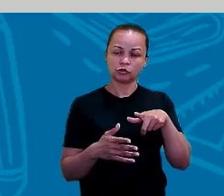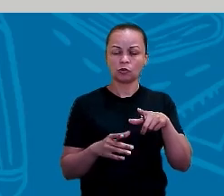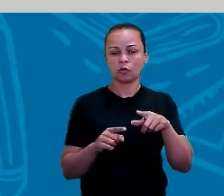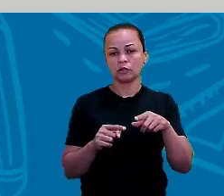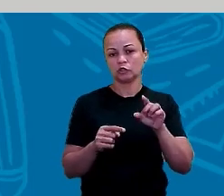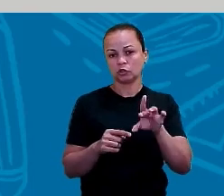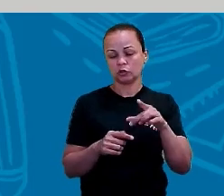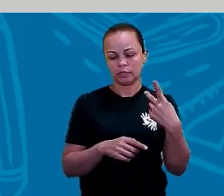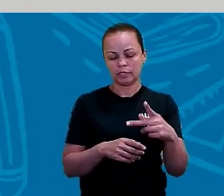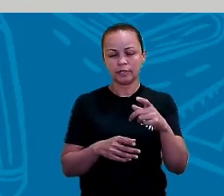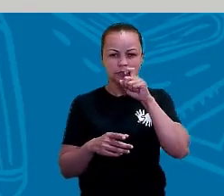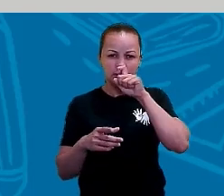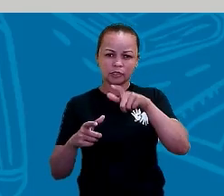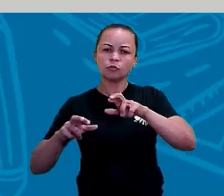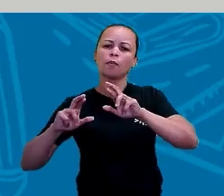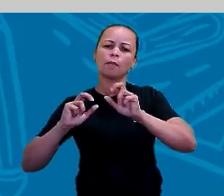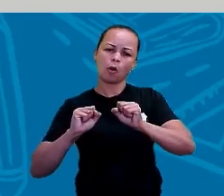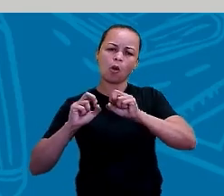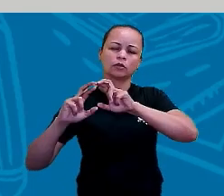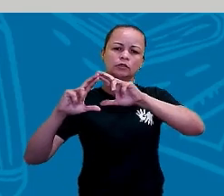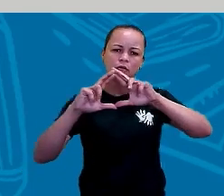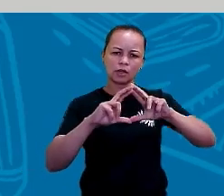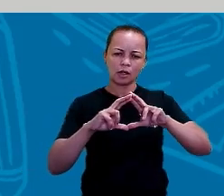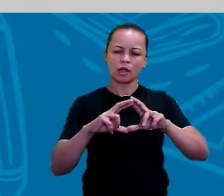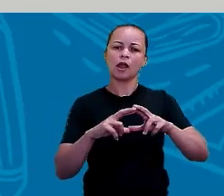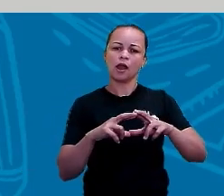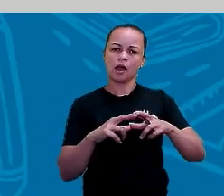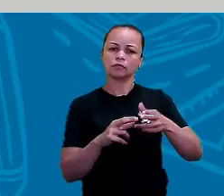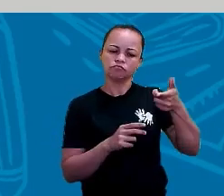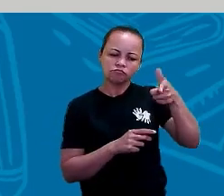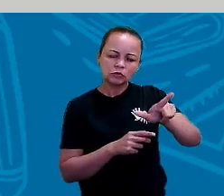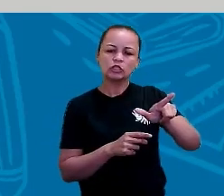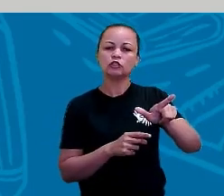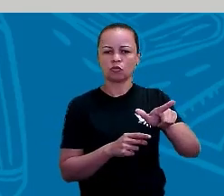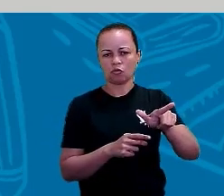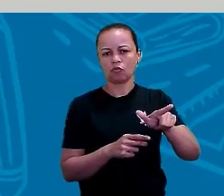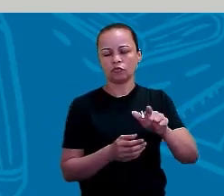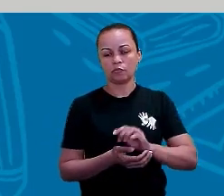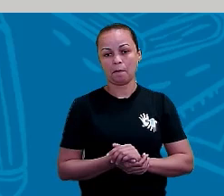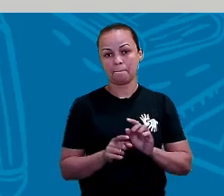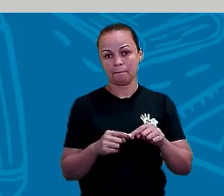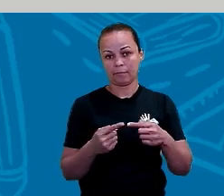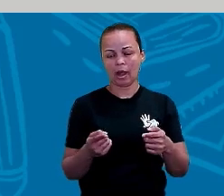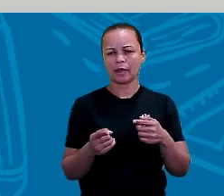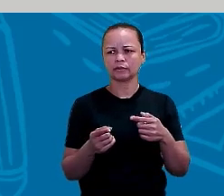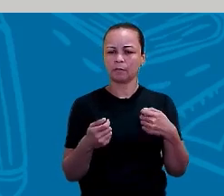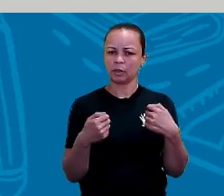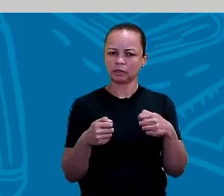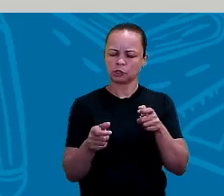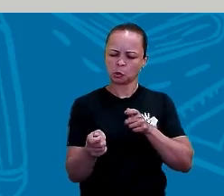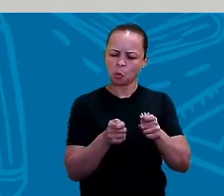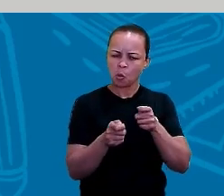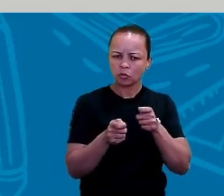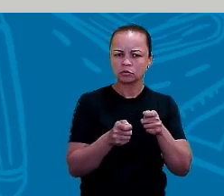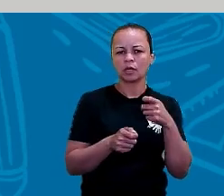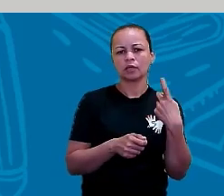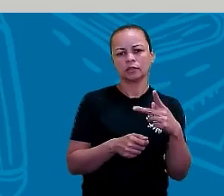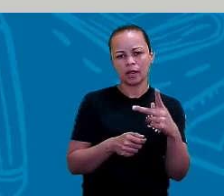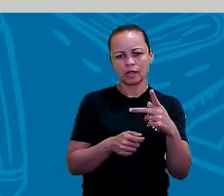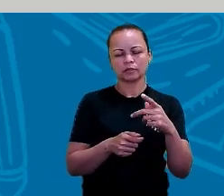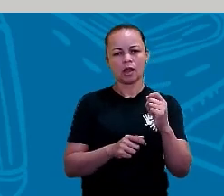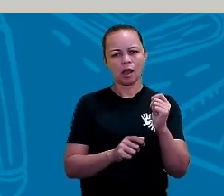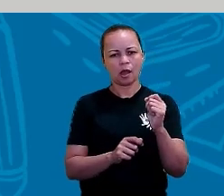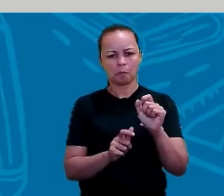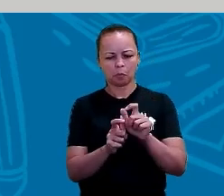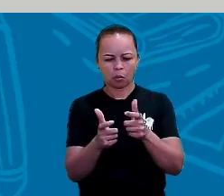pode ser reciclável, ele pode ser reaproveitado, mas a gente tem que também se controlar nessa produção de lixo.